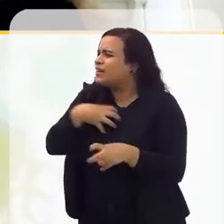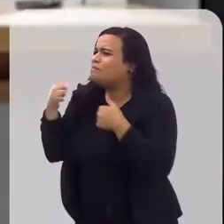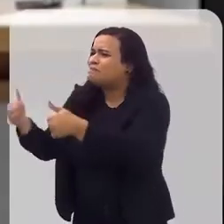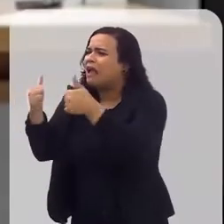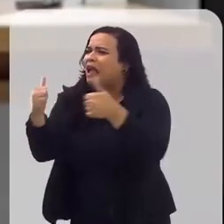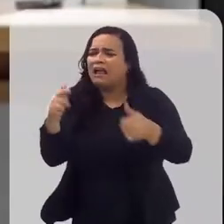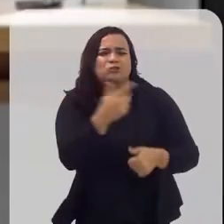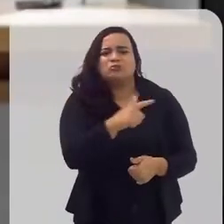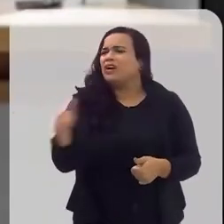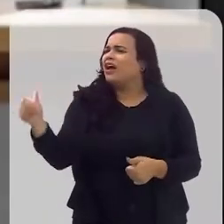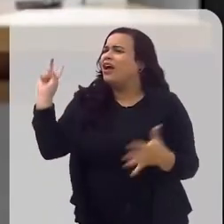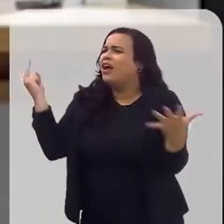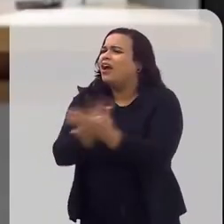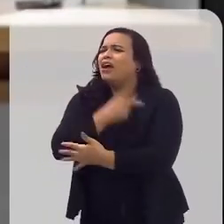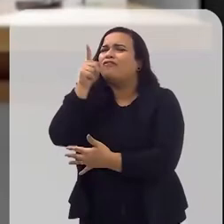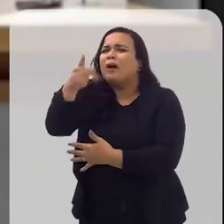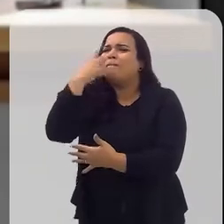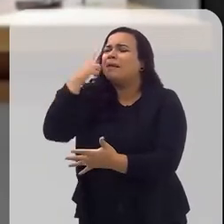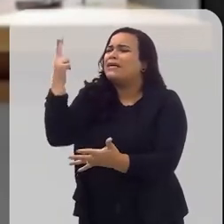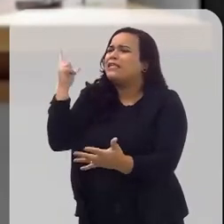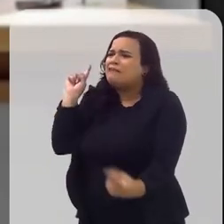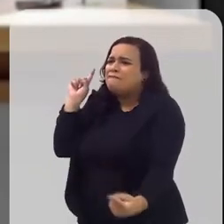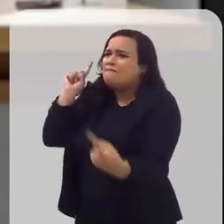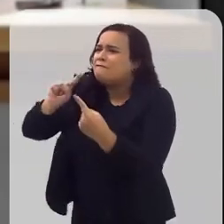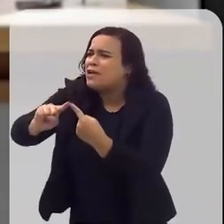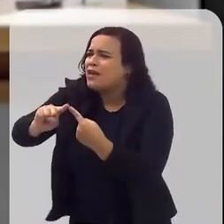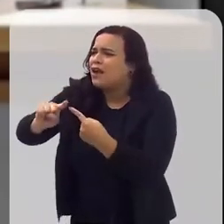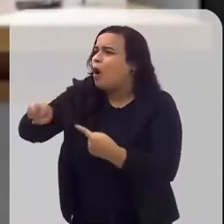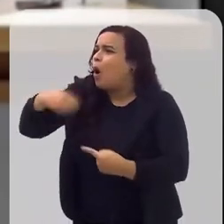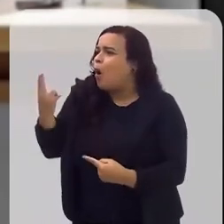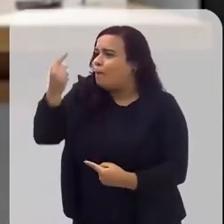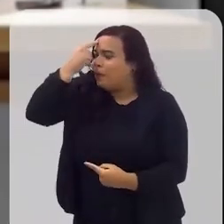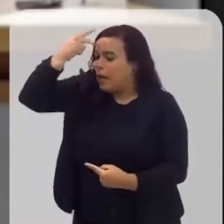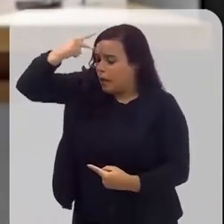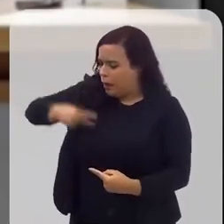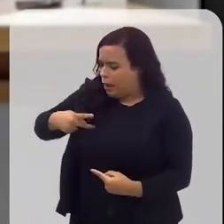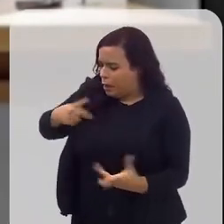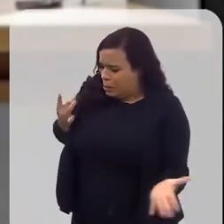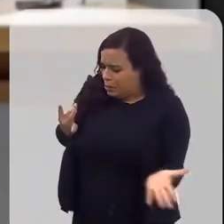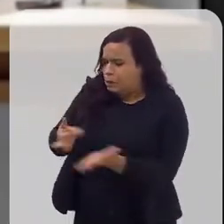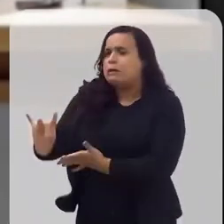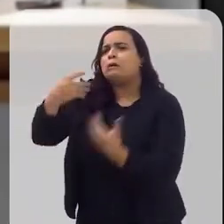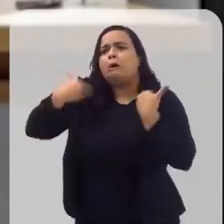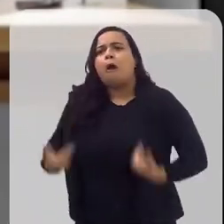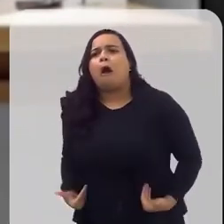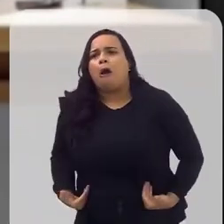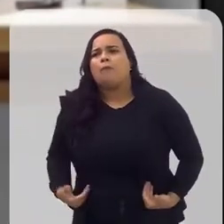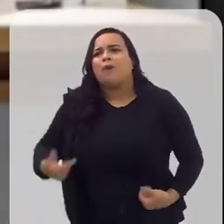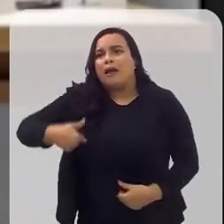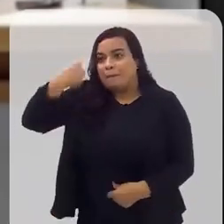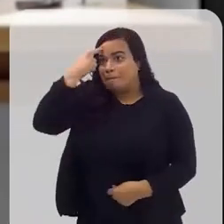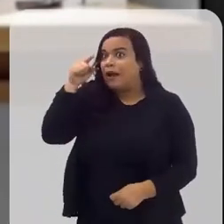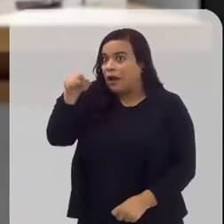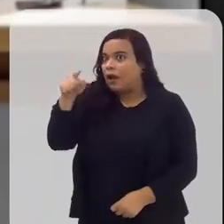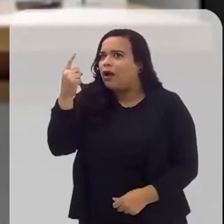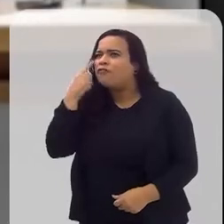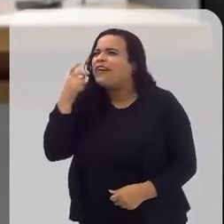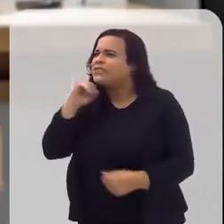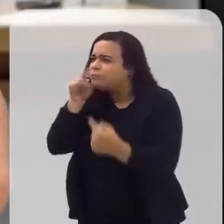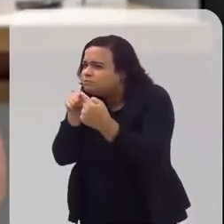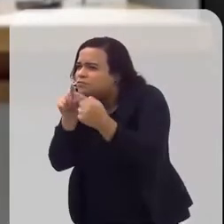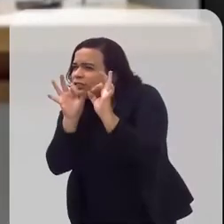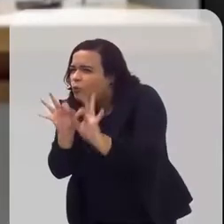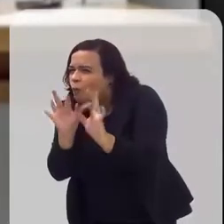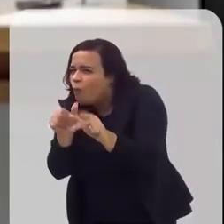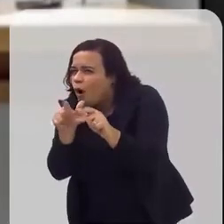coisa não está dando certo e você se vingar ou achar que o inimigo é o seu corpo. Então, quando você falou isso, eu imaginei ver se eu estou indo no